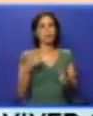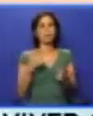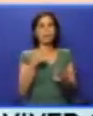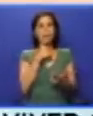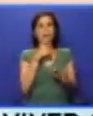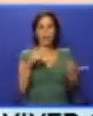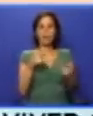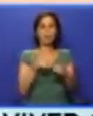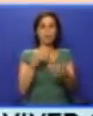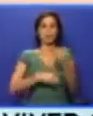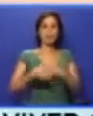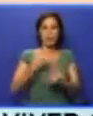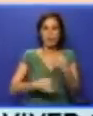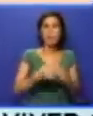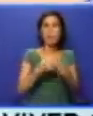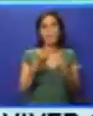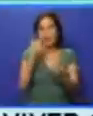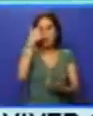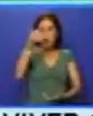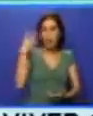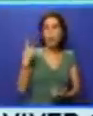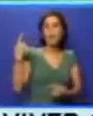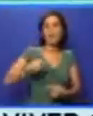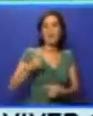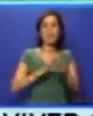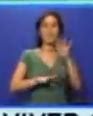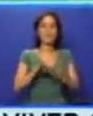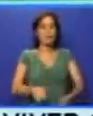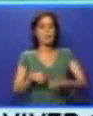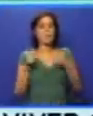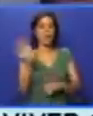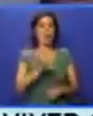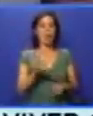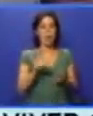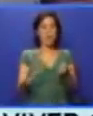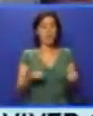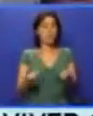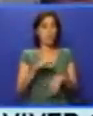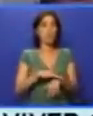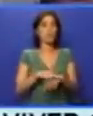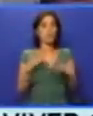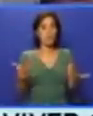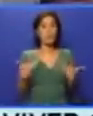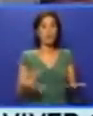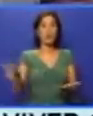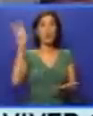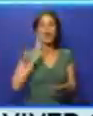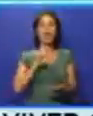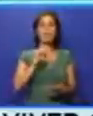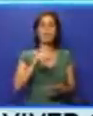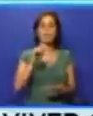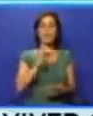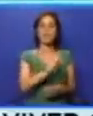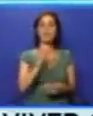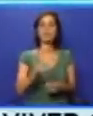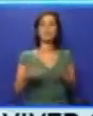adiram à terapêutica. Para que elas compreendam o que devem fazer da melhor forma para gerir essa doença. Nós ainda agora ouvíamos a Inês, que está aí ao